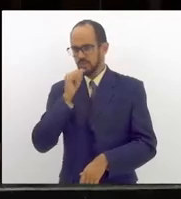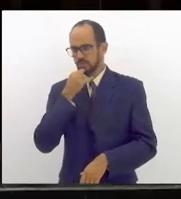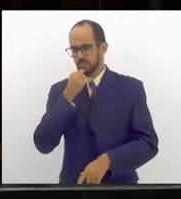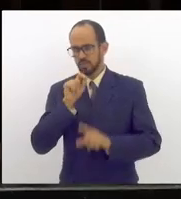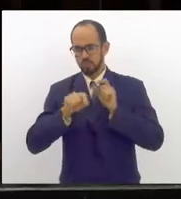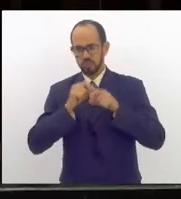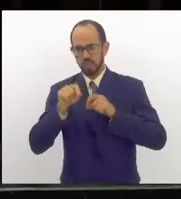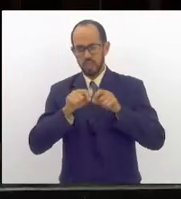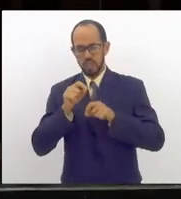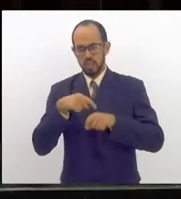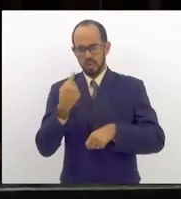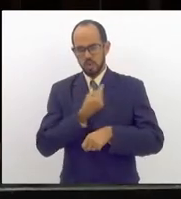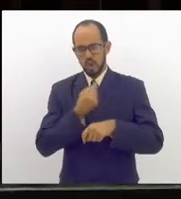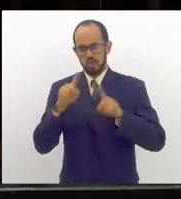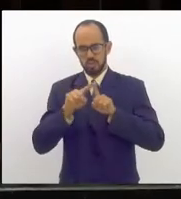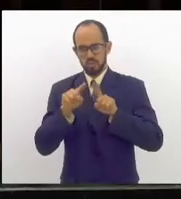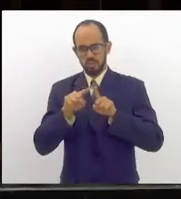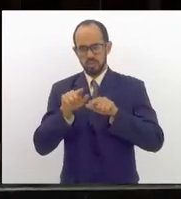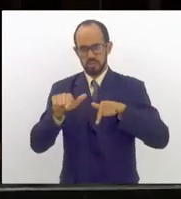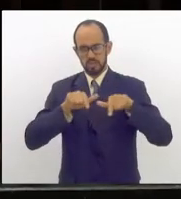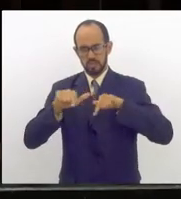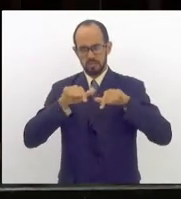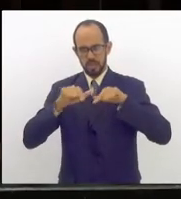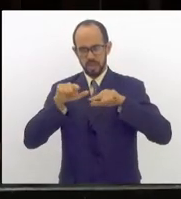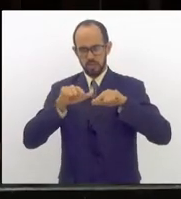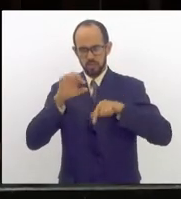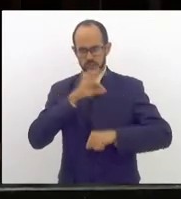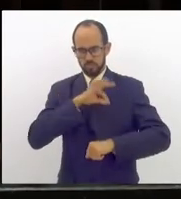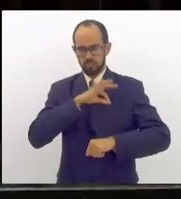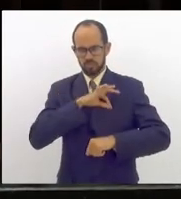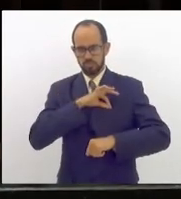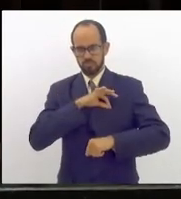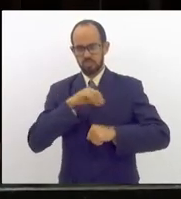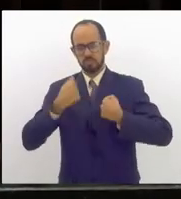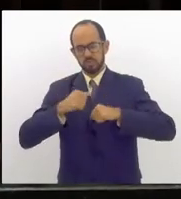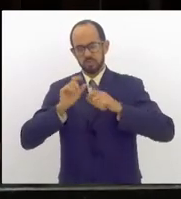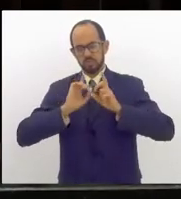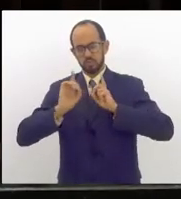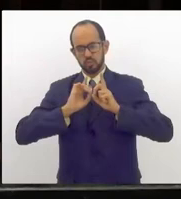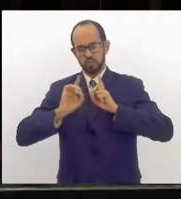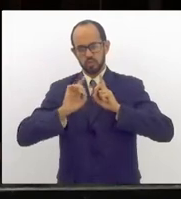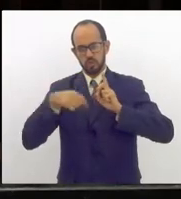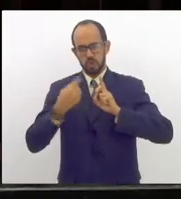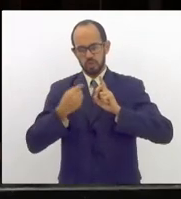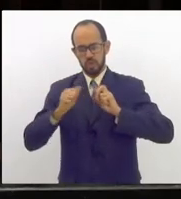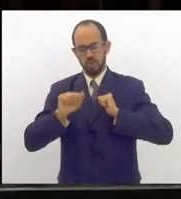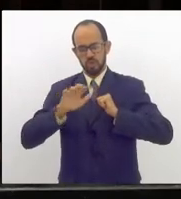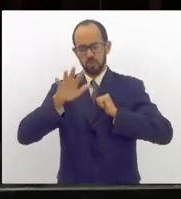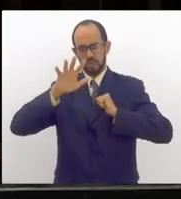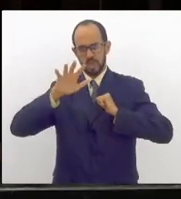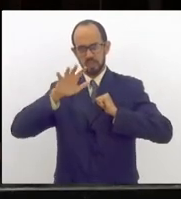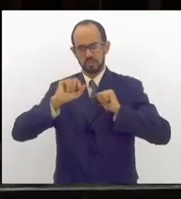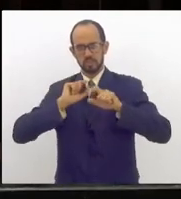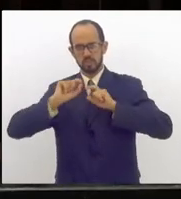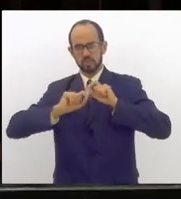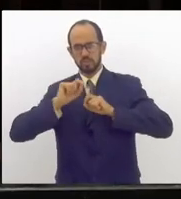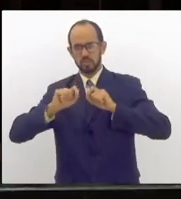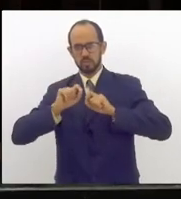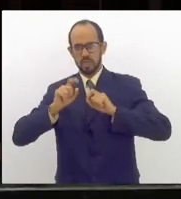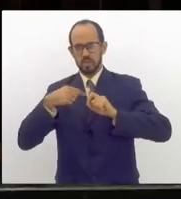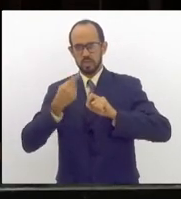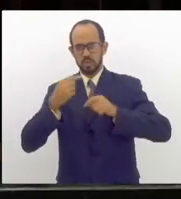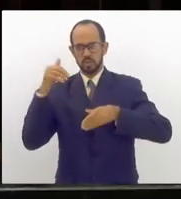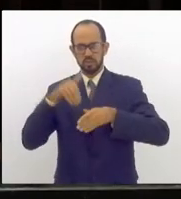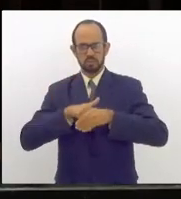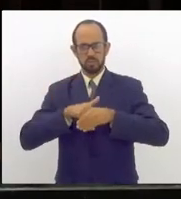nós trabalhadores temos que discutir com a nossas comunidades que seja qualquer que nós estamos